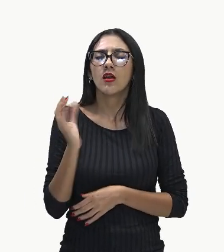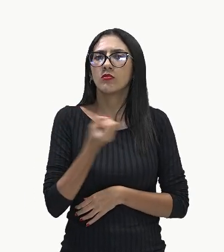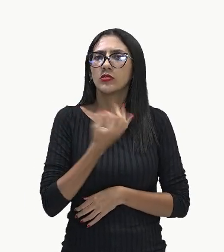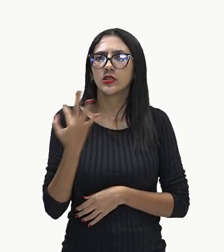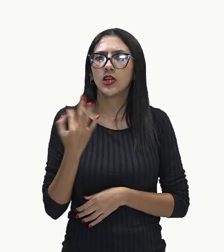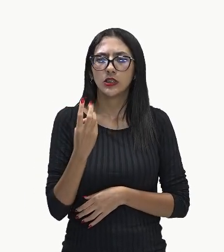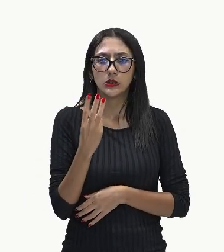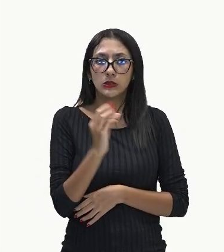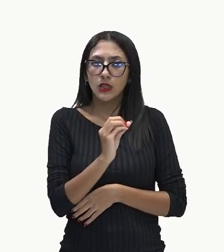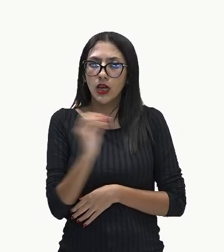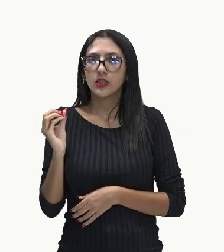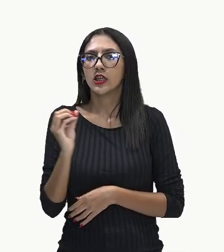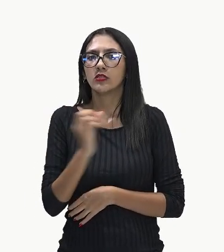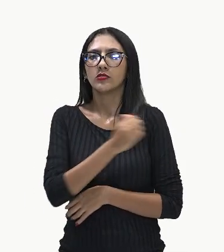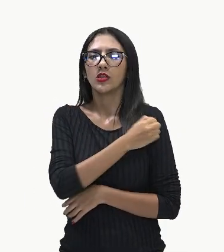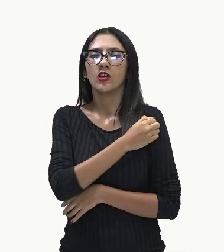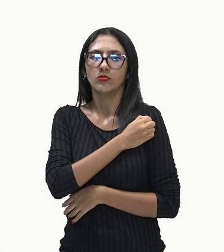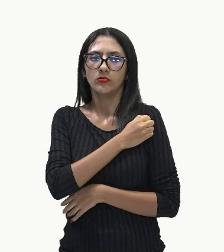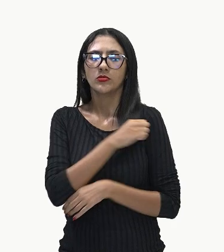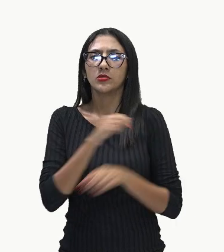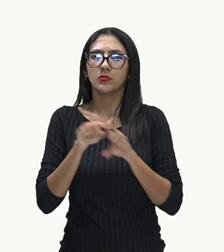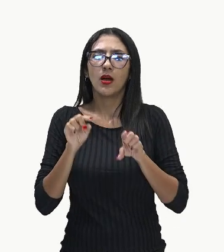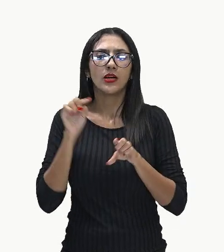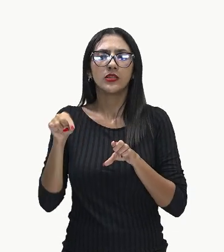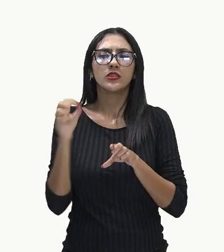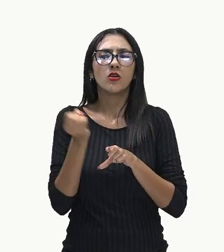alunos. Desses 300 alunos,